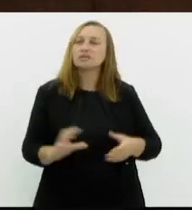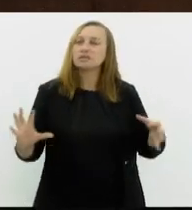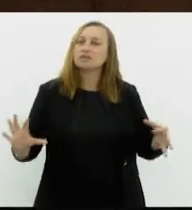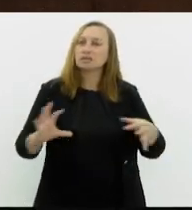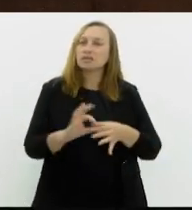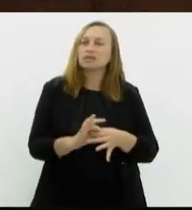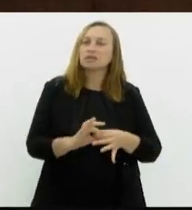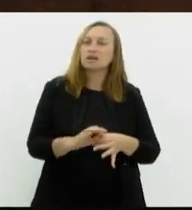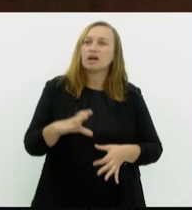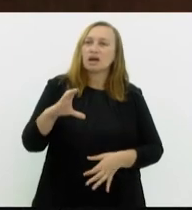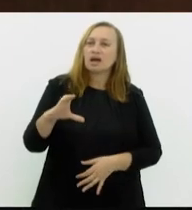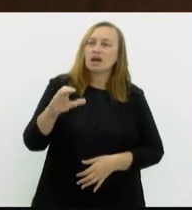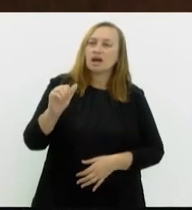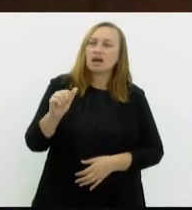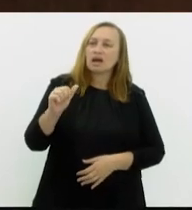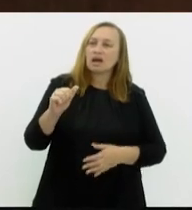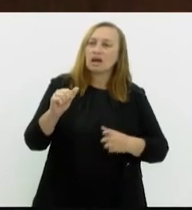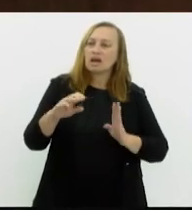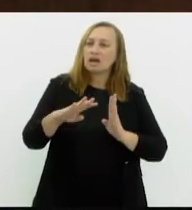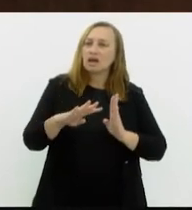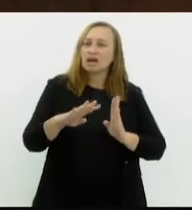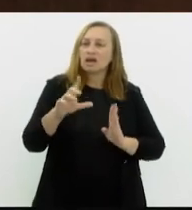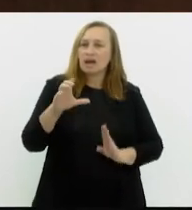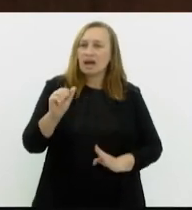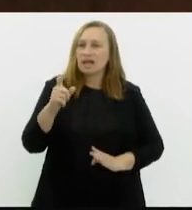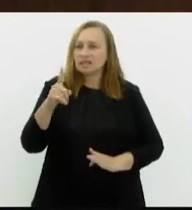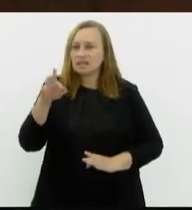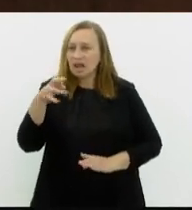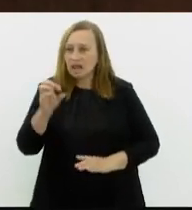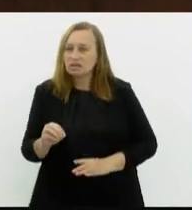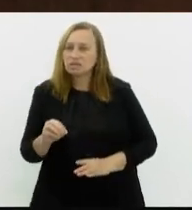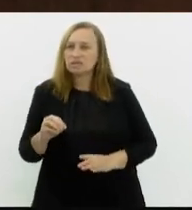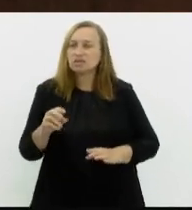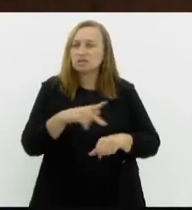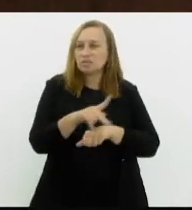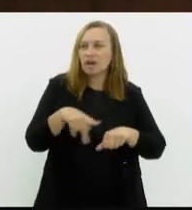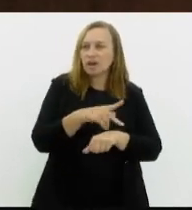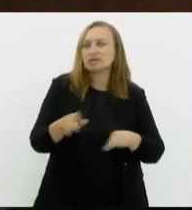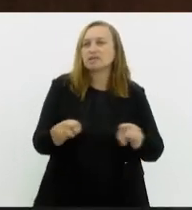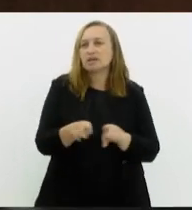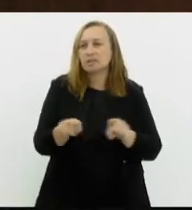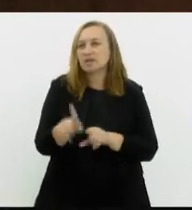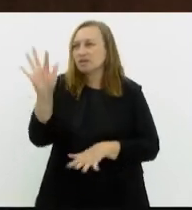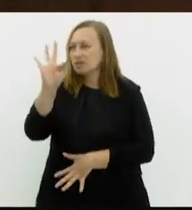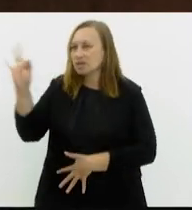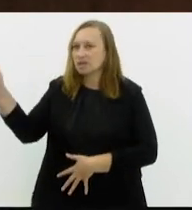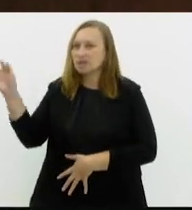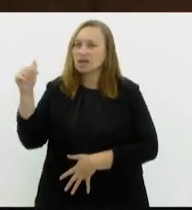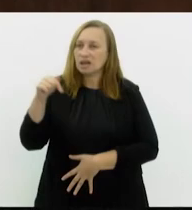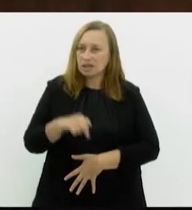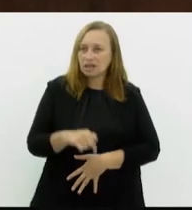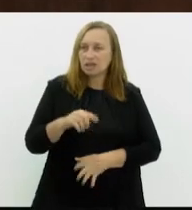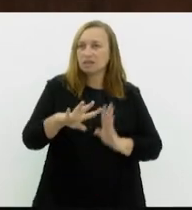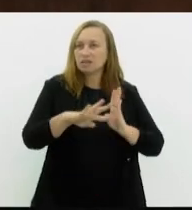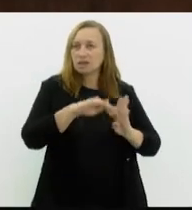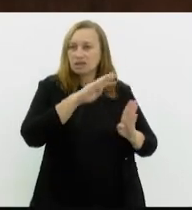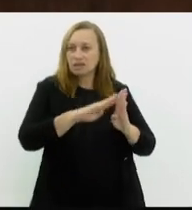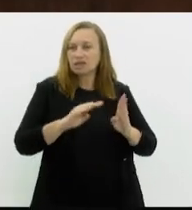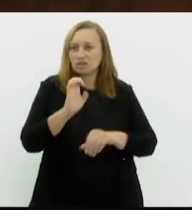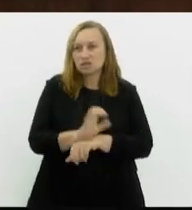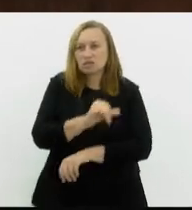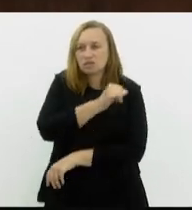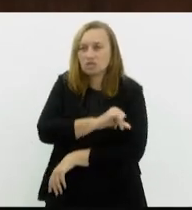nos calendários dos países e também das federações. Colocar aqui no calendário do Rio de Janeiro